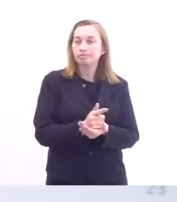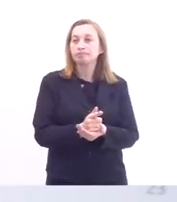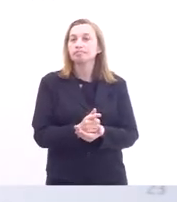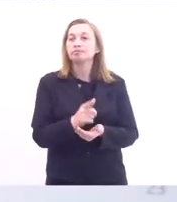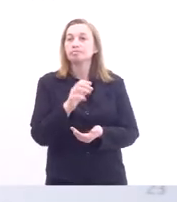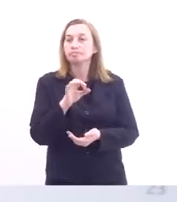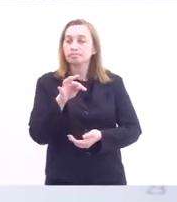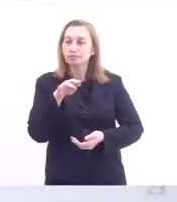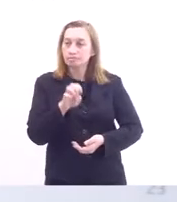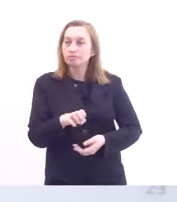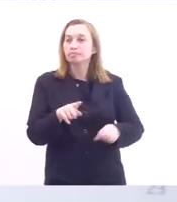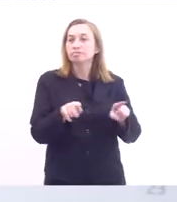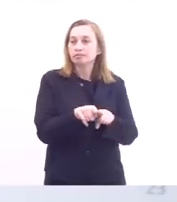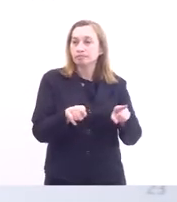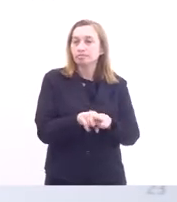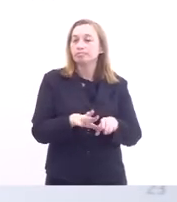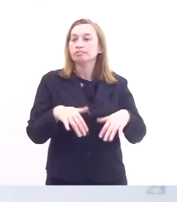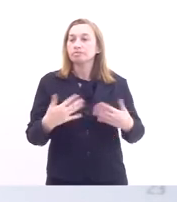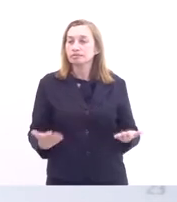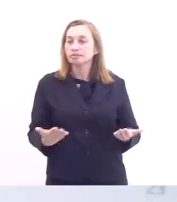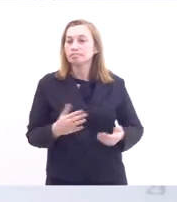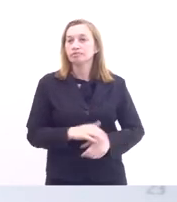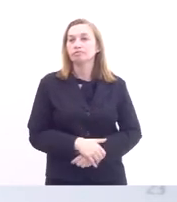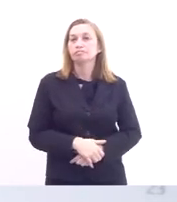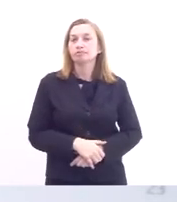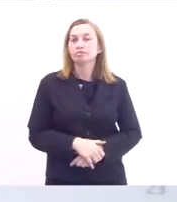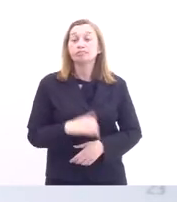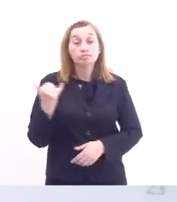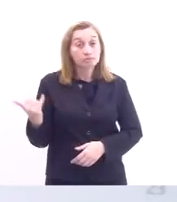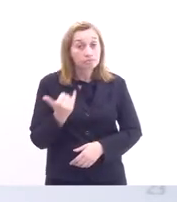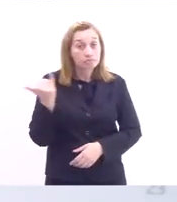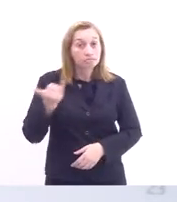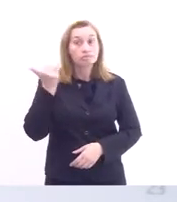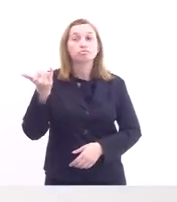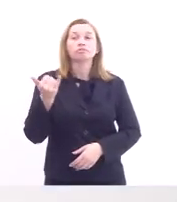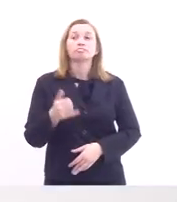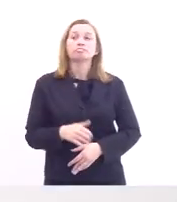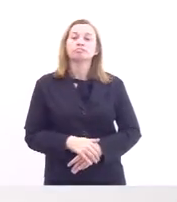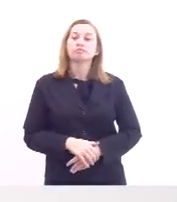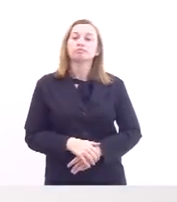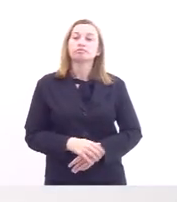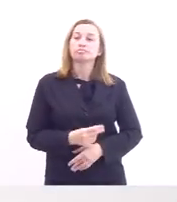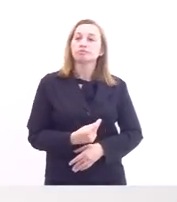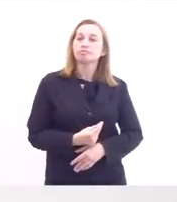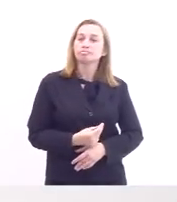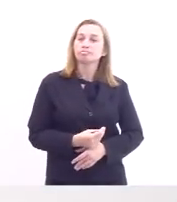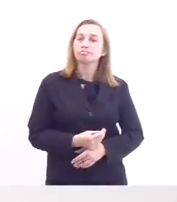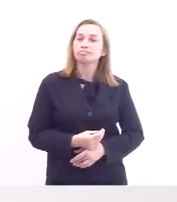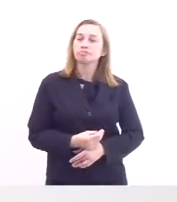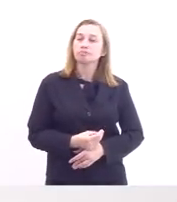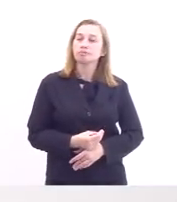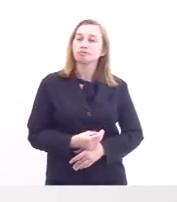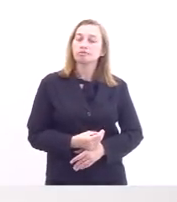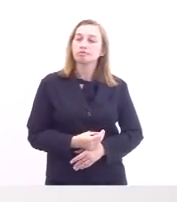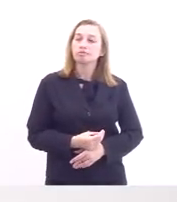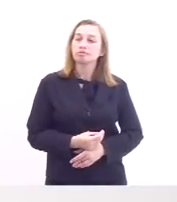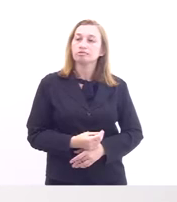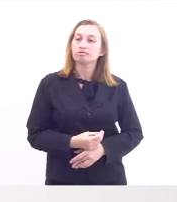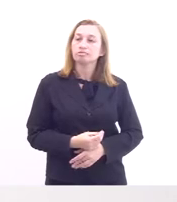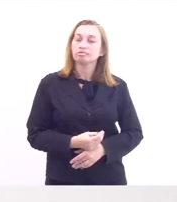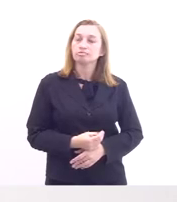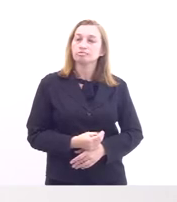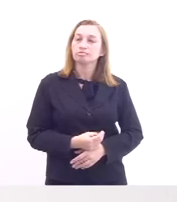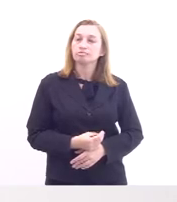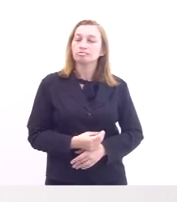também. Então, isso aqui é extremamente importante, né? A gente sai ali de um